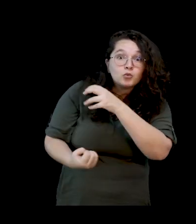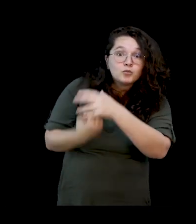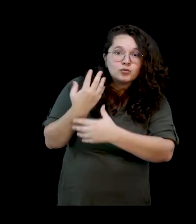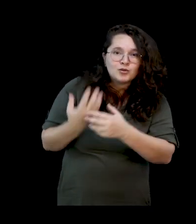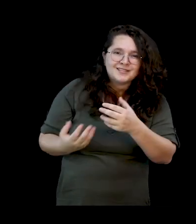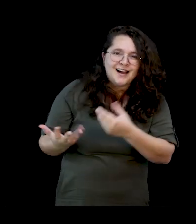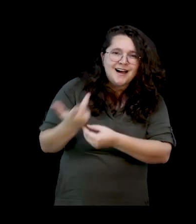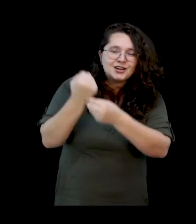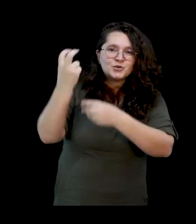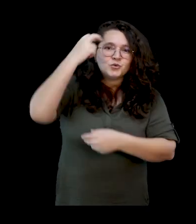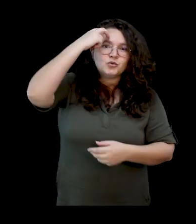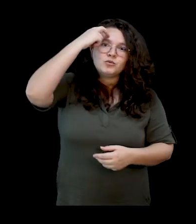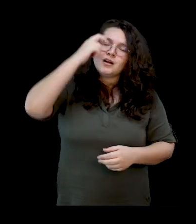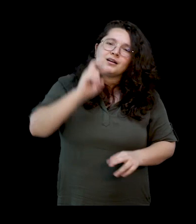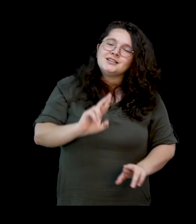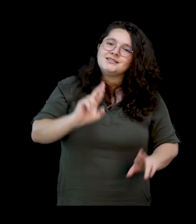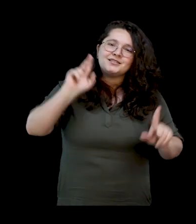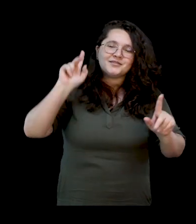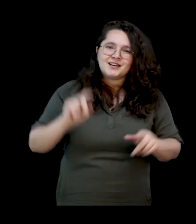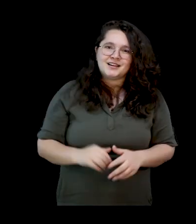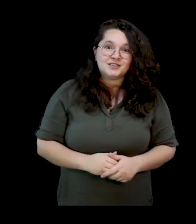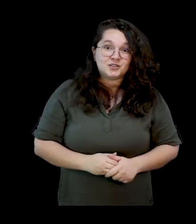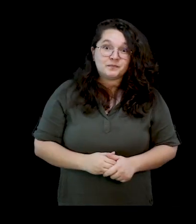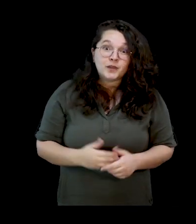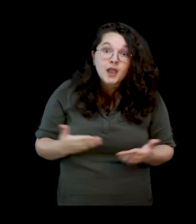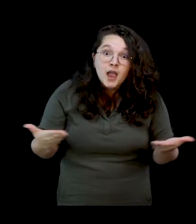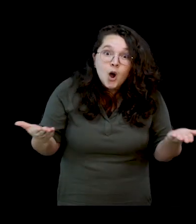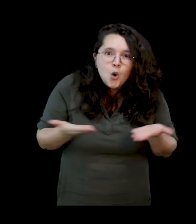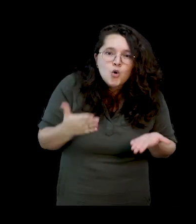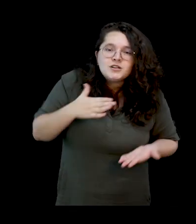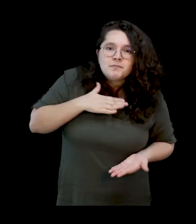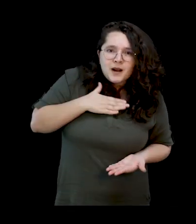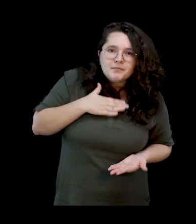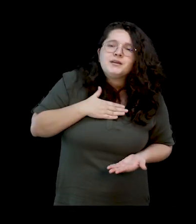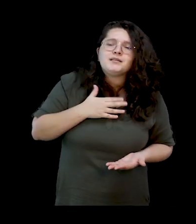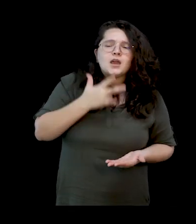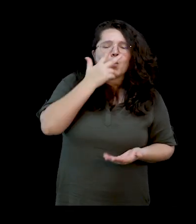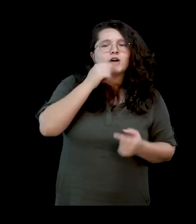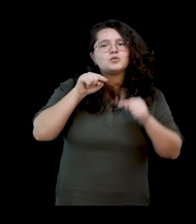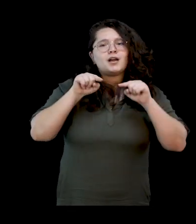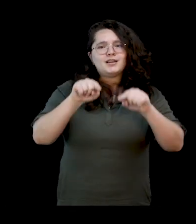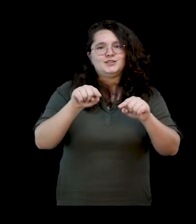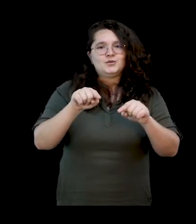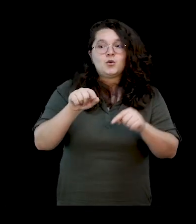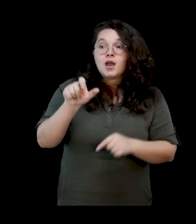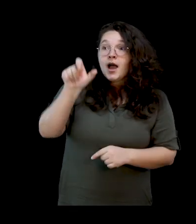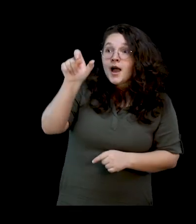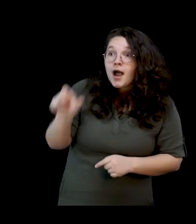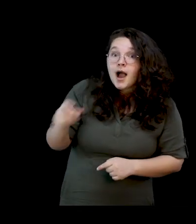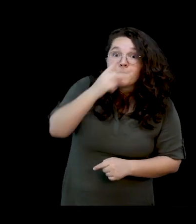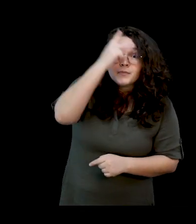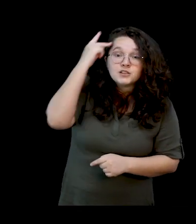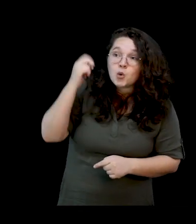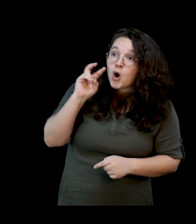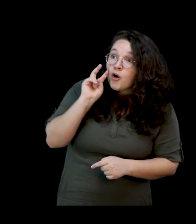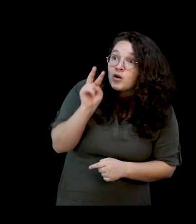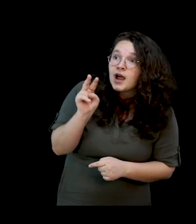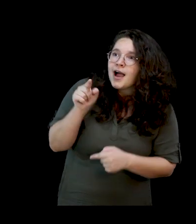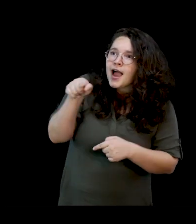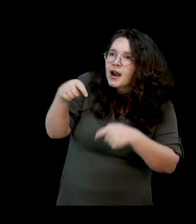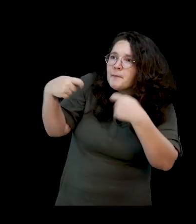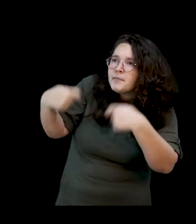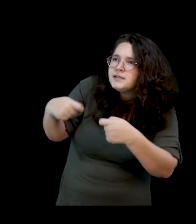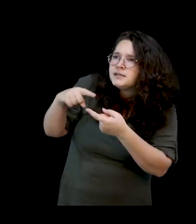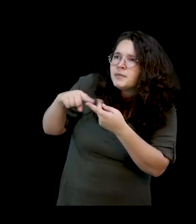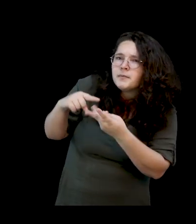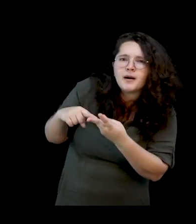da produção cultural. A negatividade da cultura de hoje, eu acho que está nesse sentido da negatividade da eliminação do sujeito, da